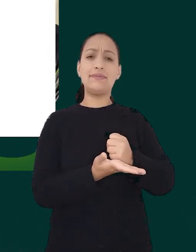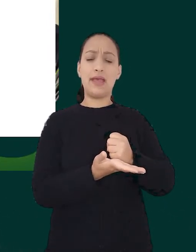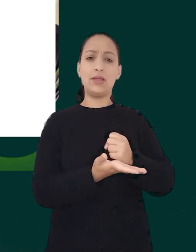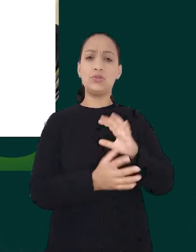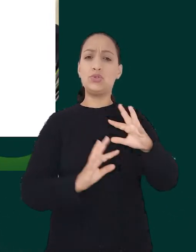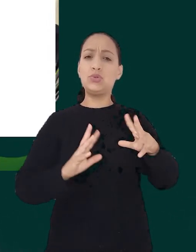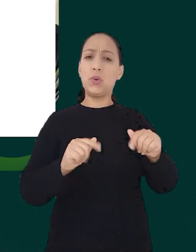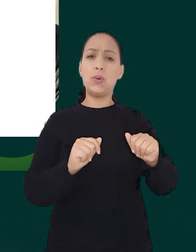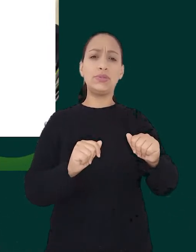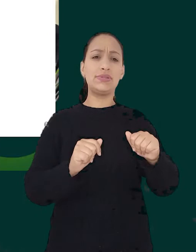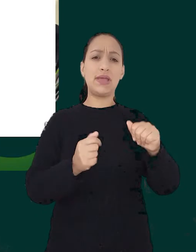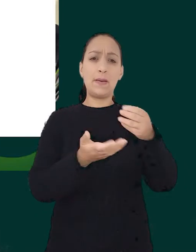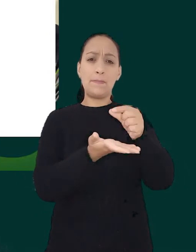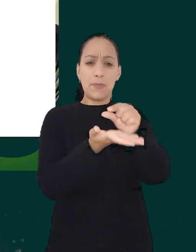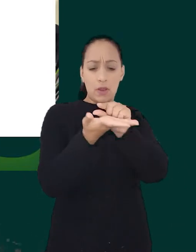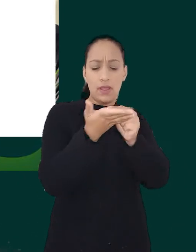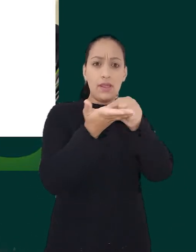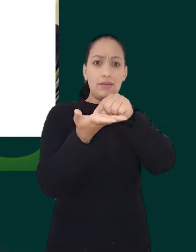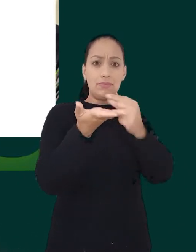bolinha caiu da plataforma,